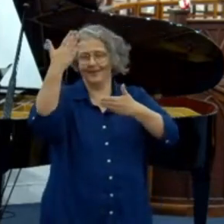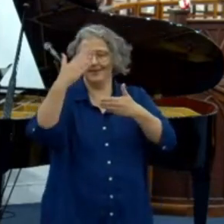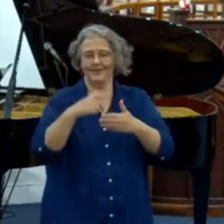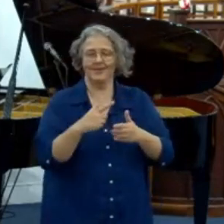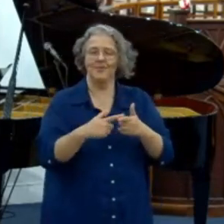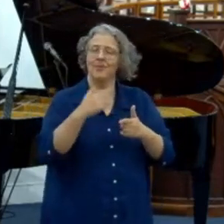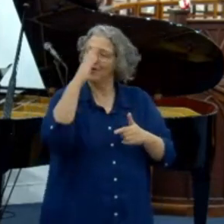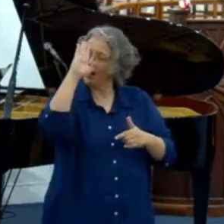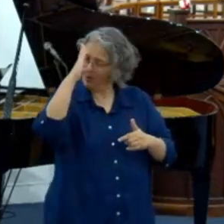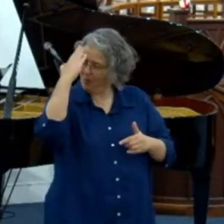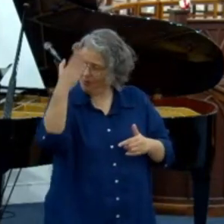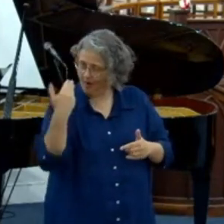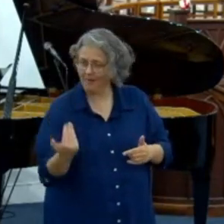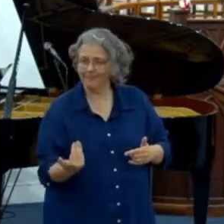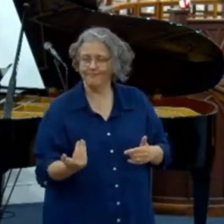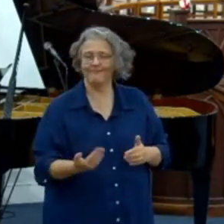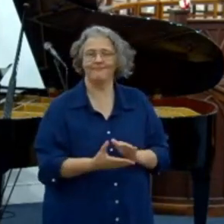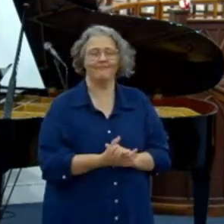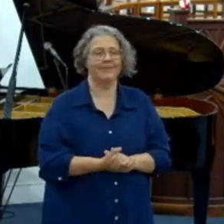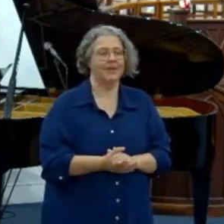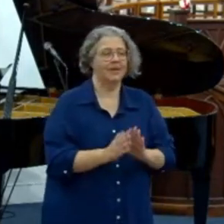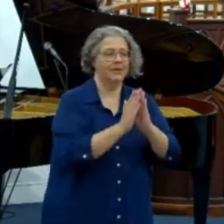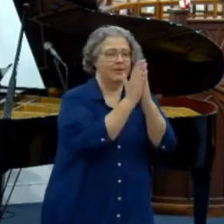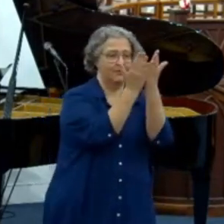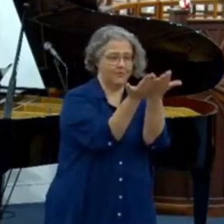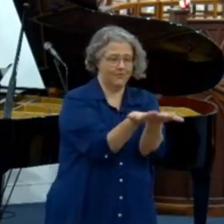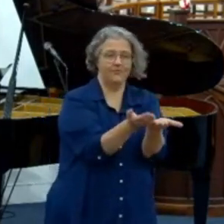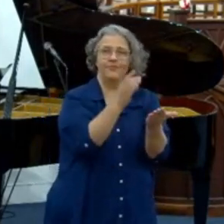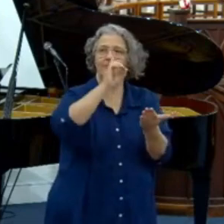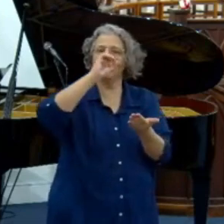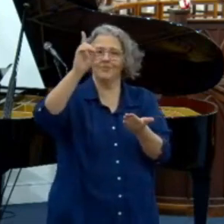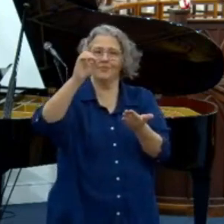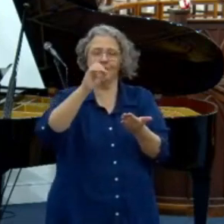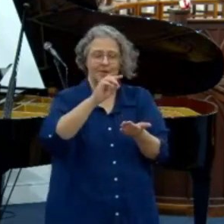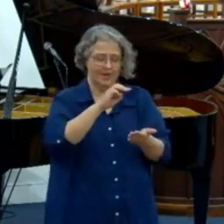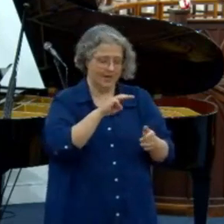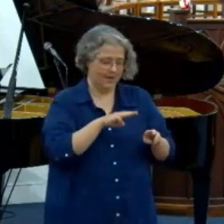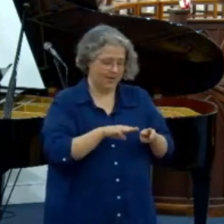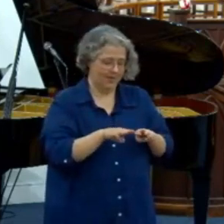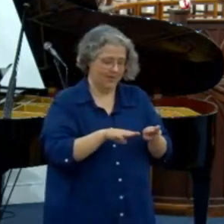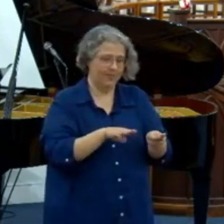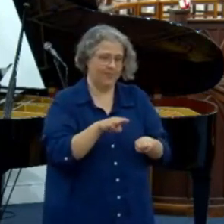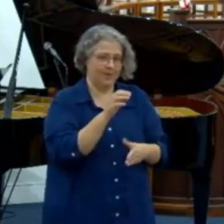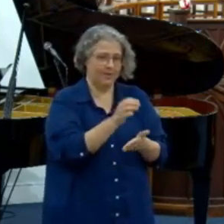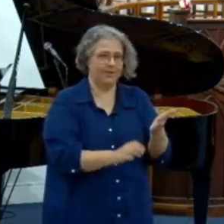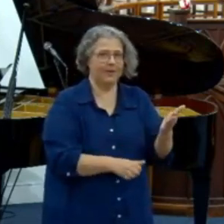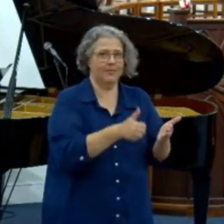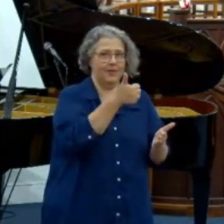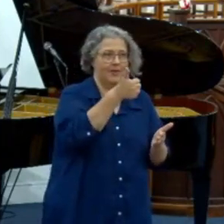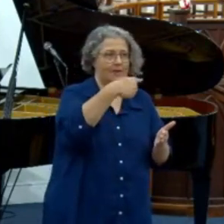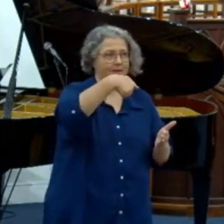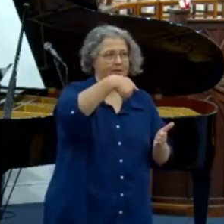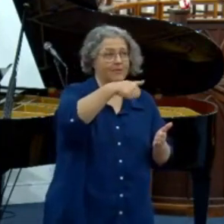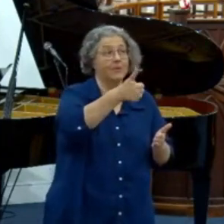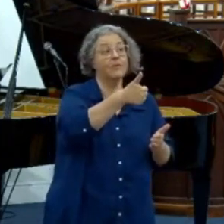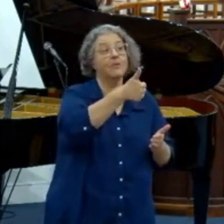tão grande privilégio. Quero convidá-los para que abramos as Escrituras, Evangelho de Marcos,